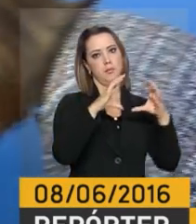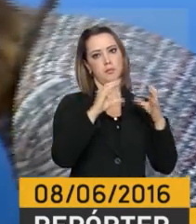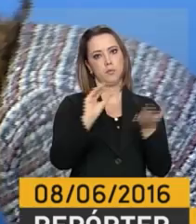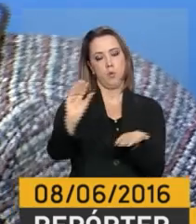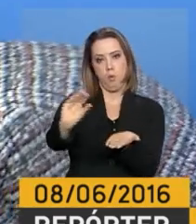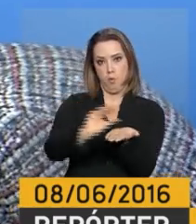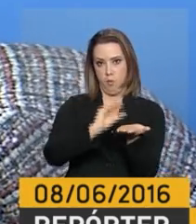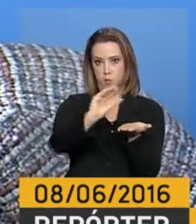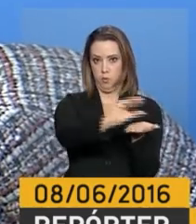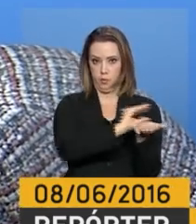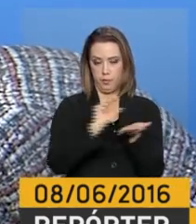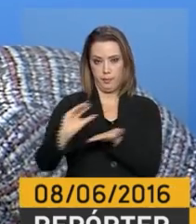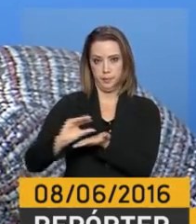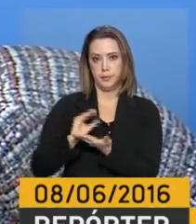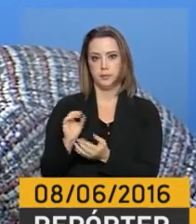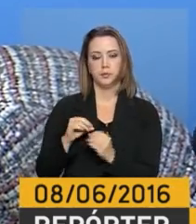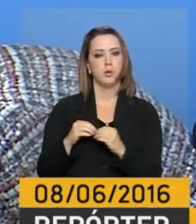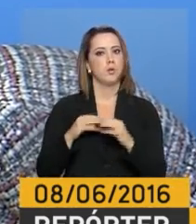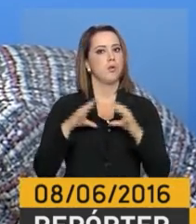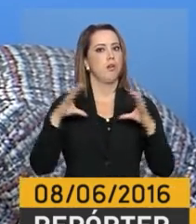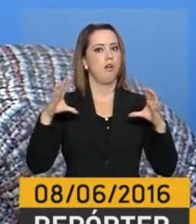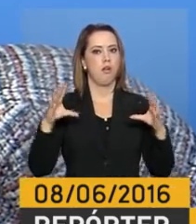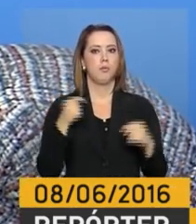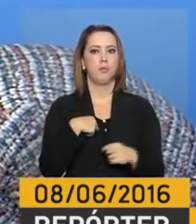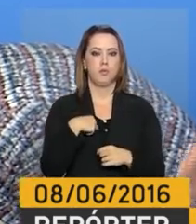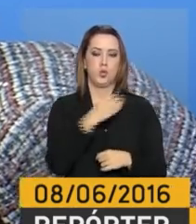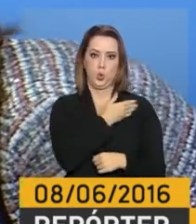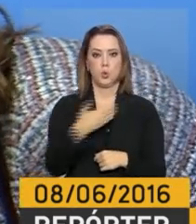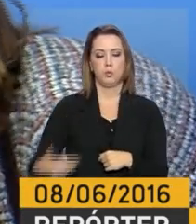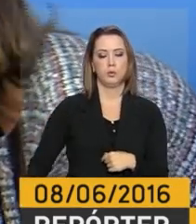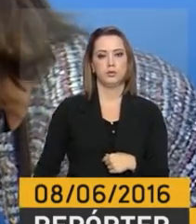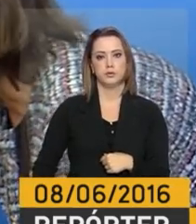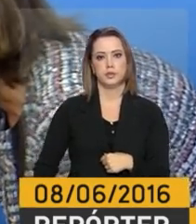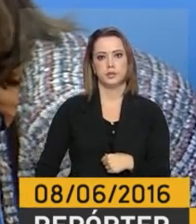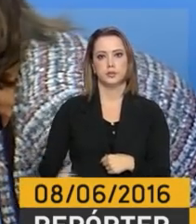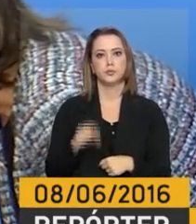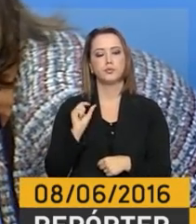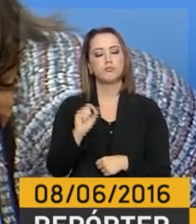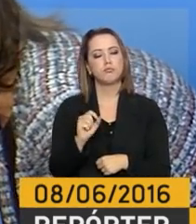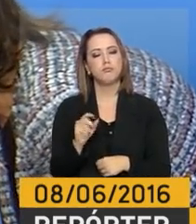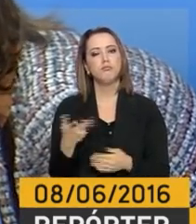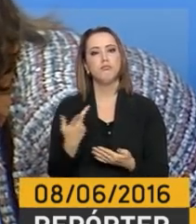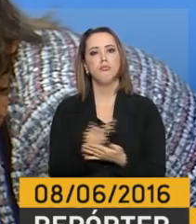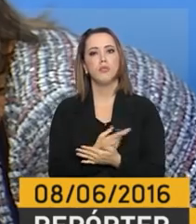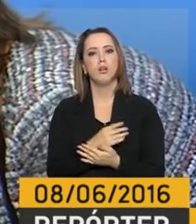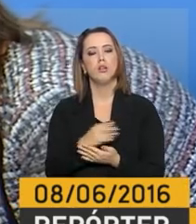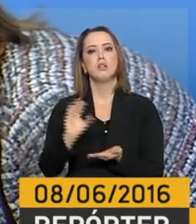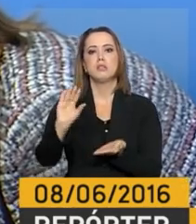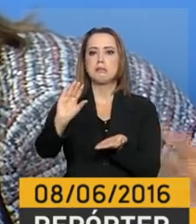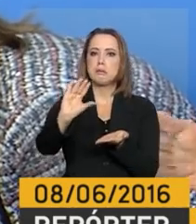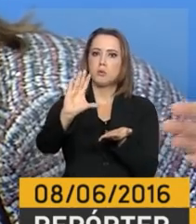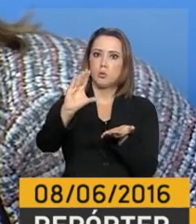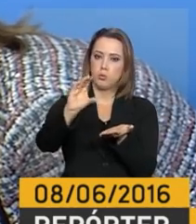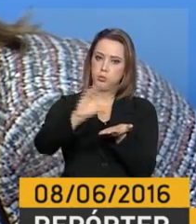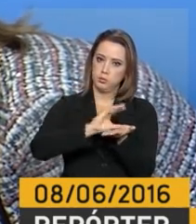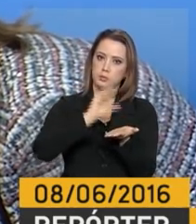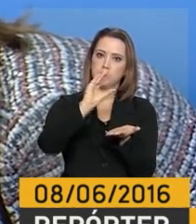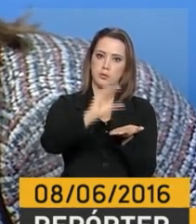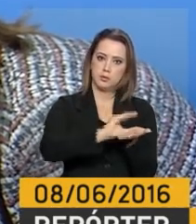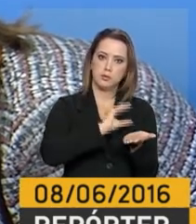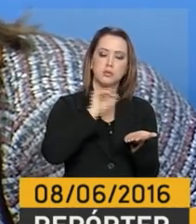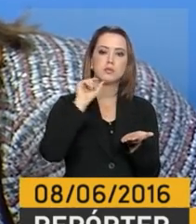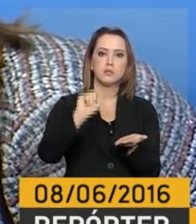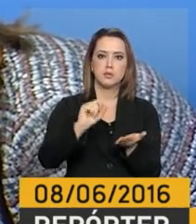isso levou a que e este aumento fosse financiado por